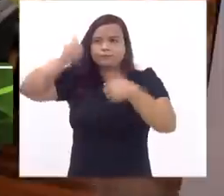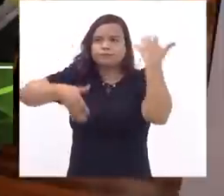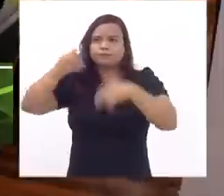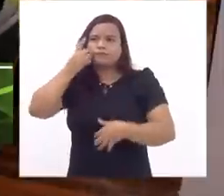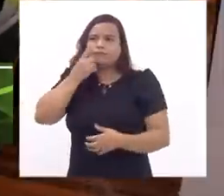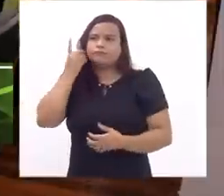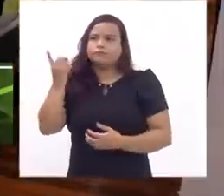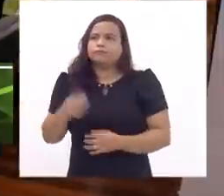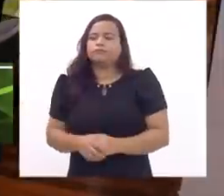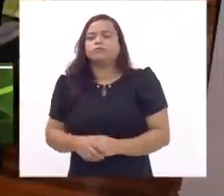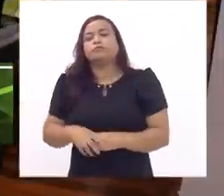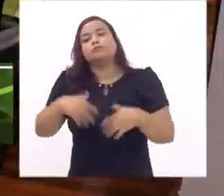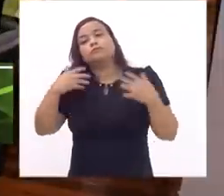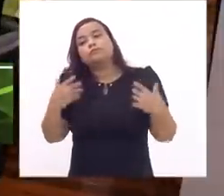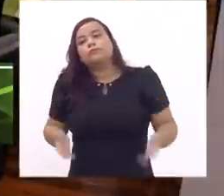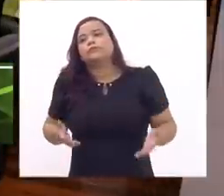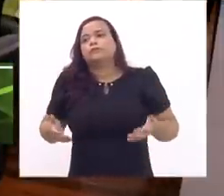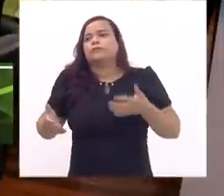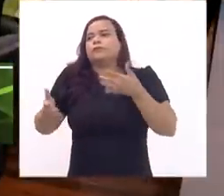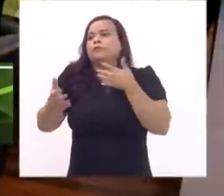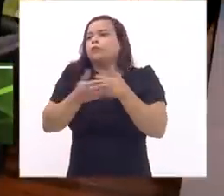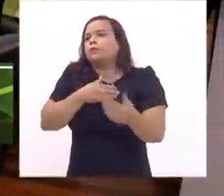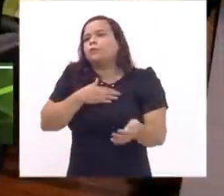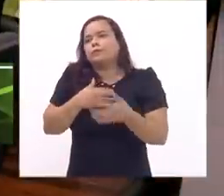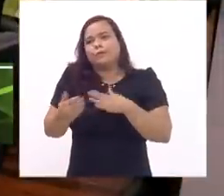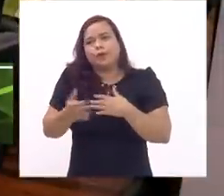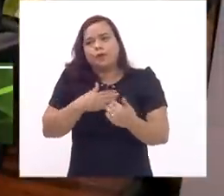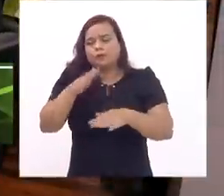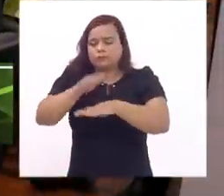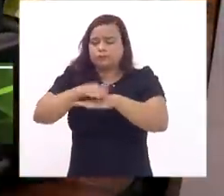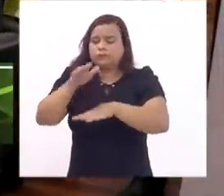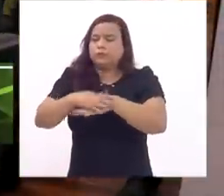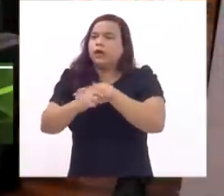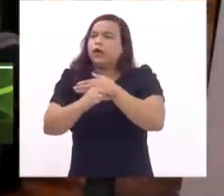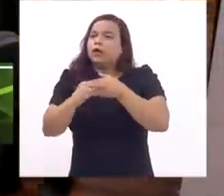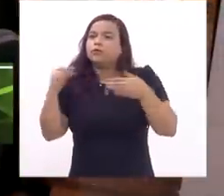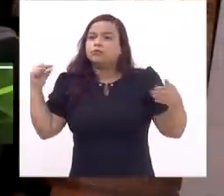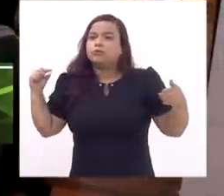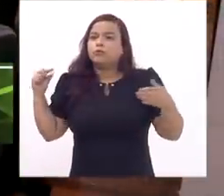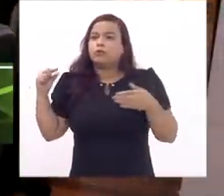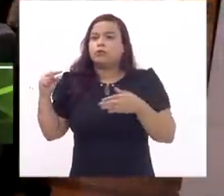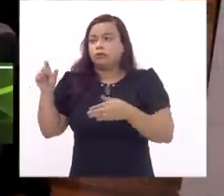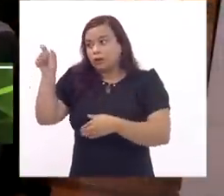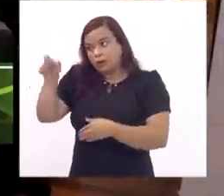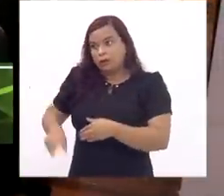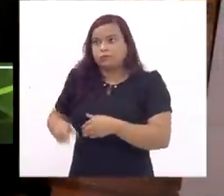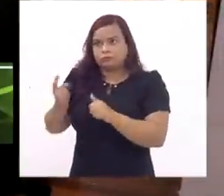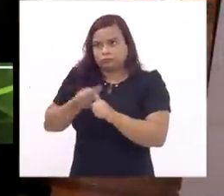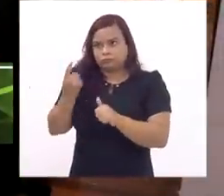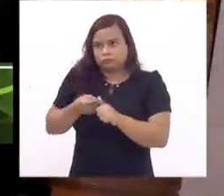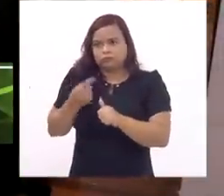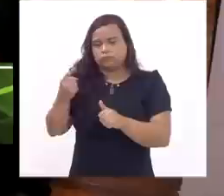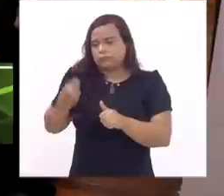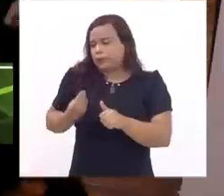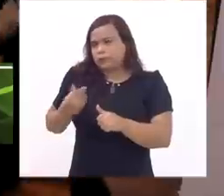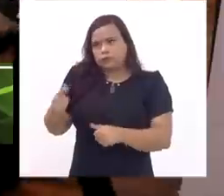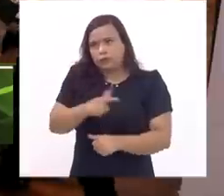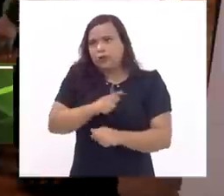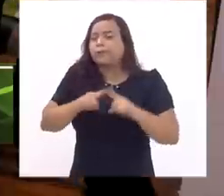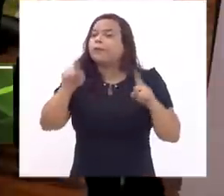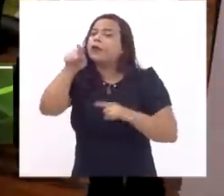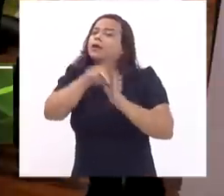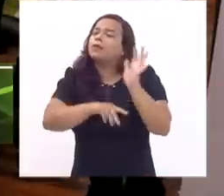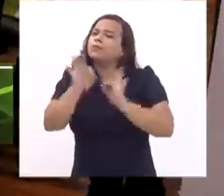presidente, independente do... autor primeiro não está presente, esse projeto